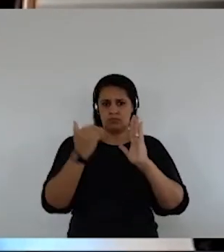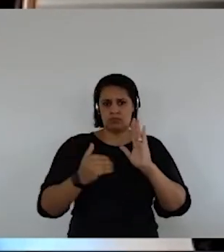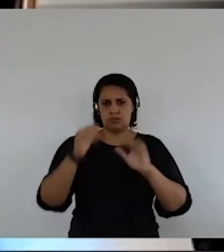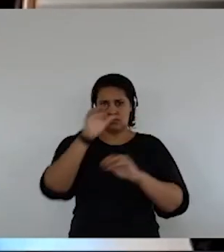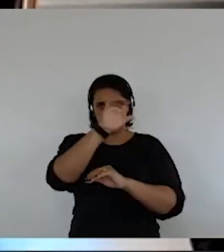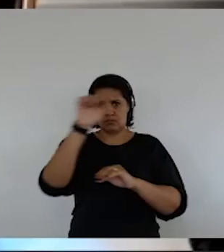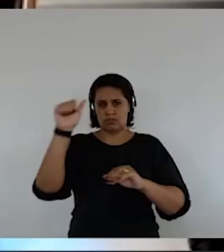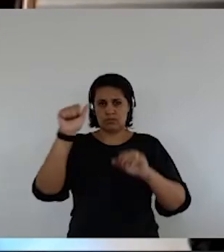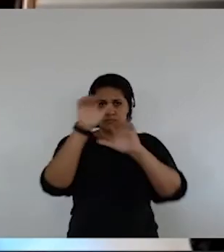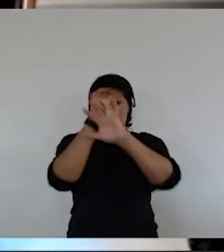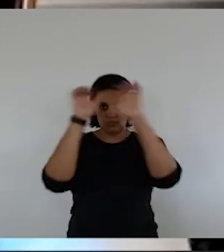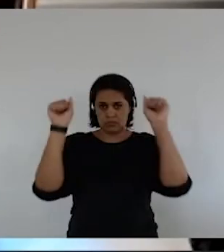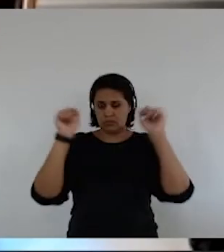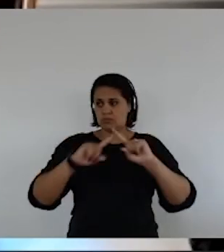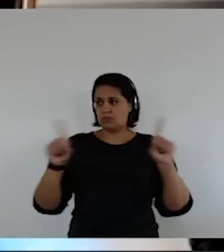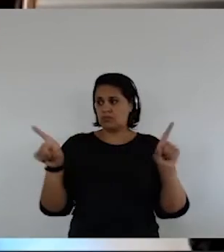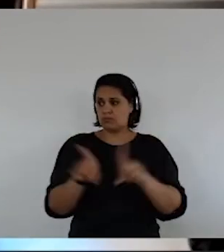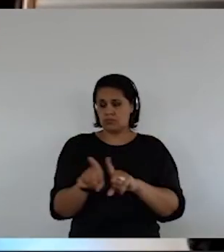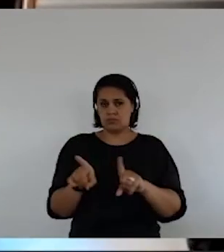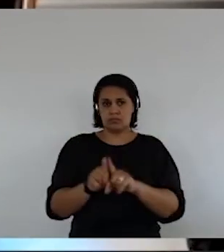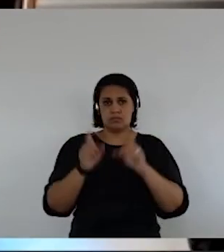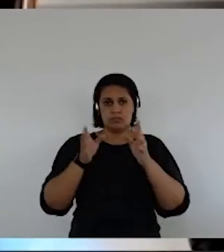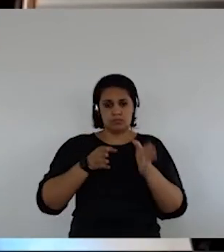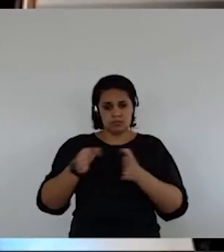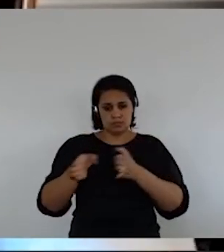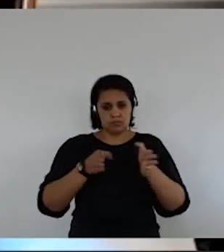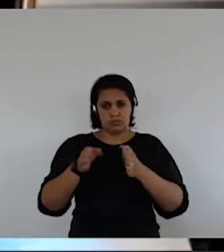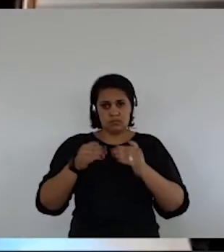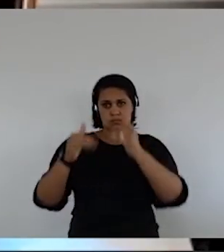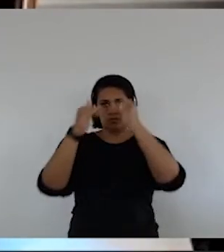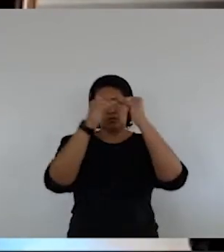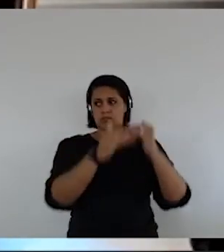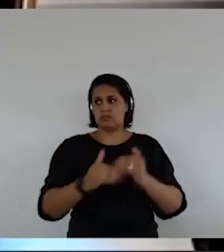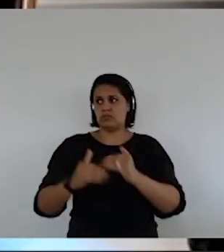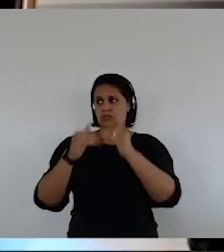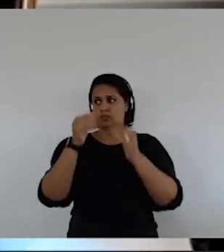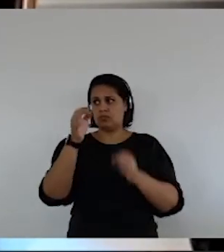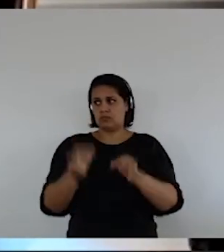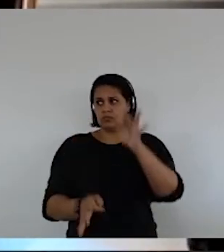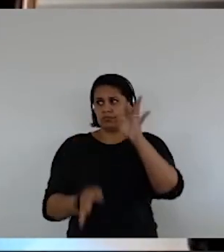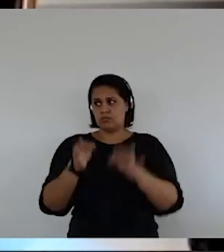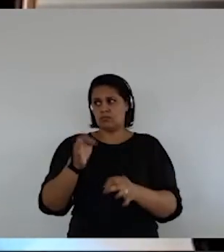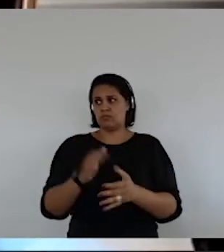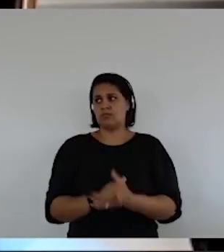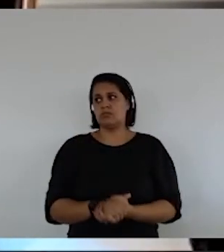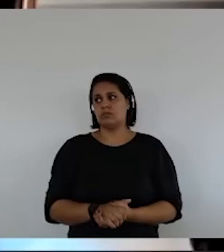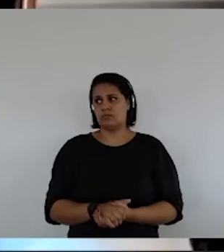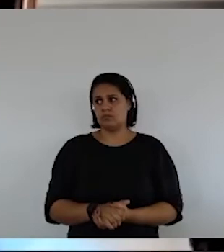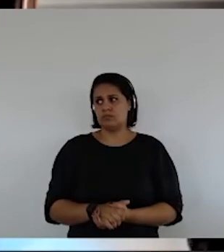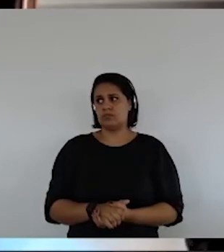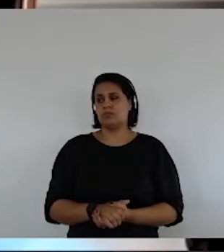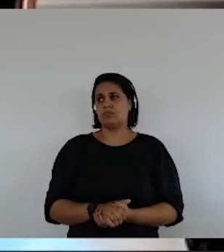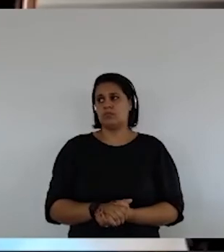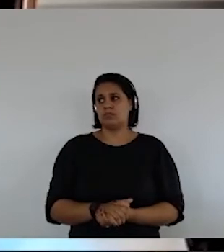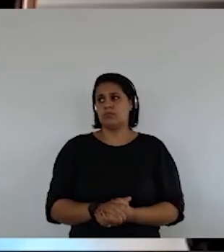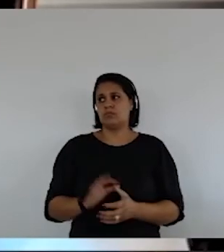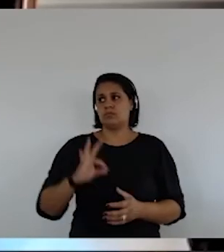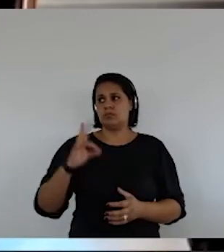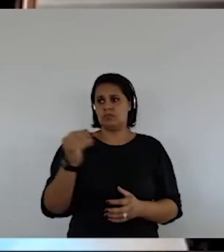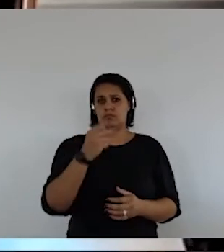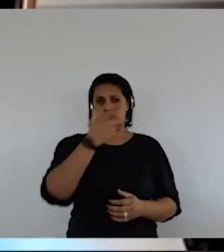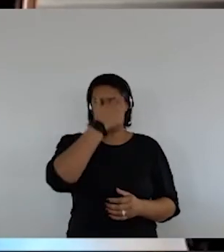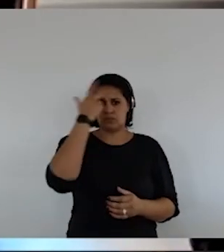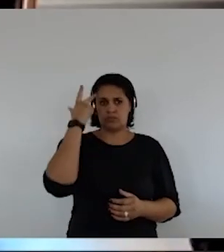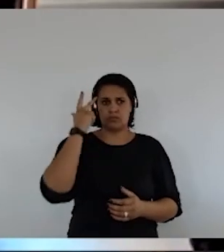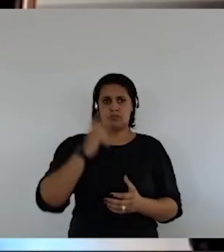também proporcionar um acesso igual à justiça eletrónica por parte de todos. Por isso há que